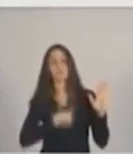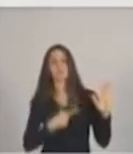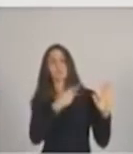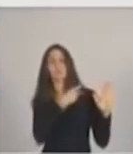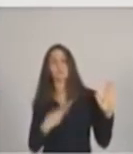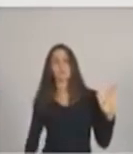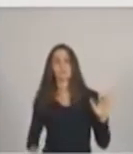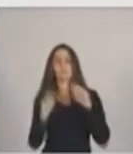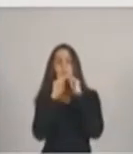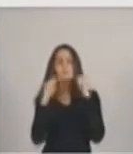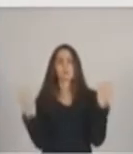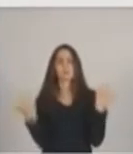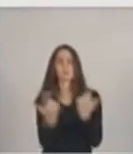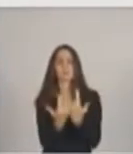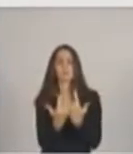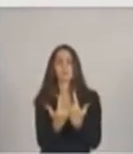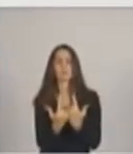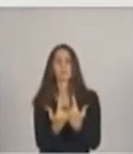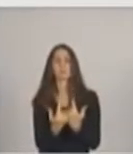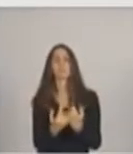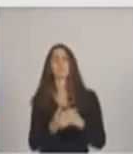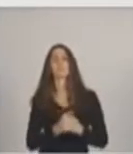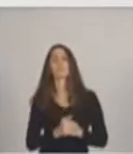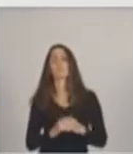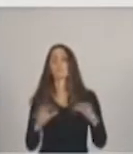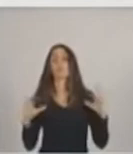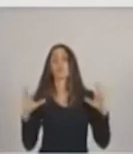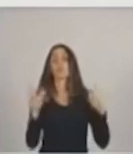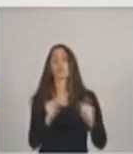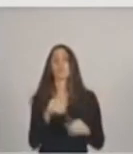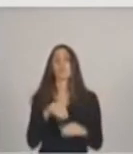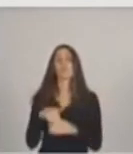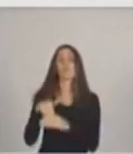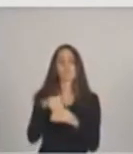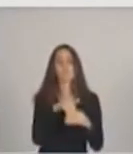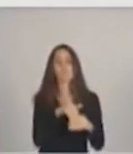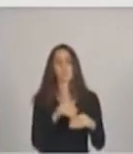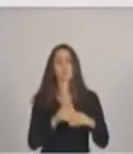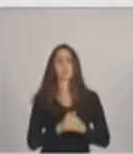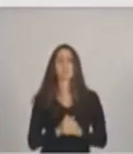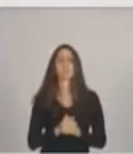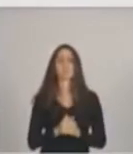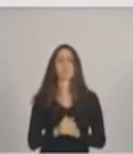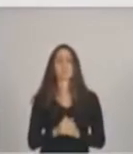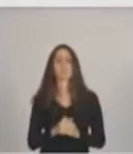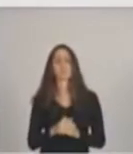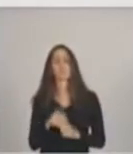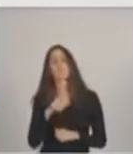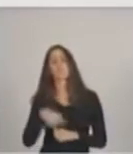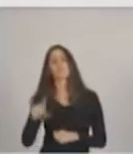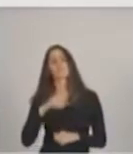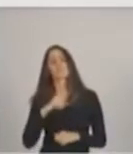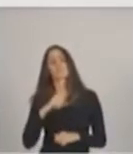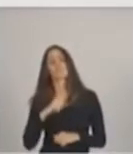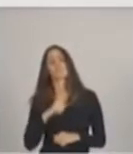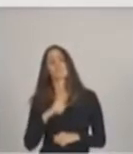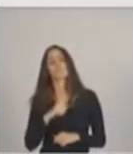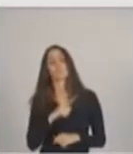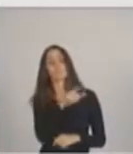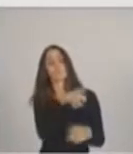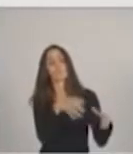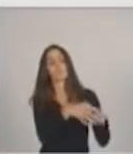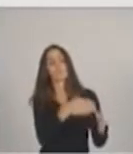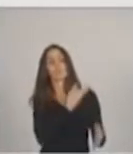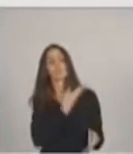Legislativa, encaminhei toda essa votação, embora tivesse o governo contra mim. Verdade